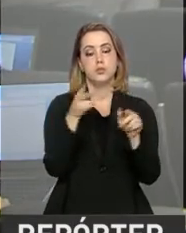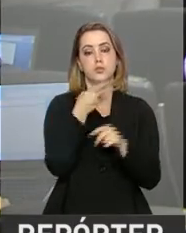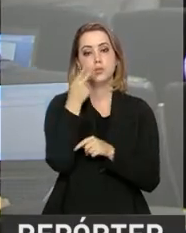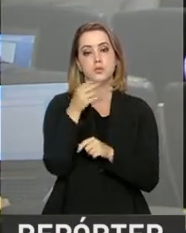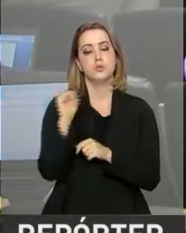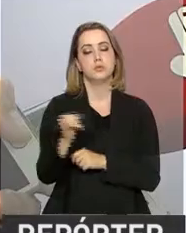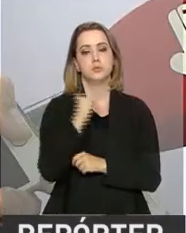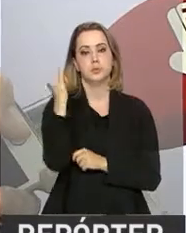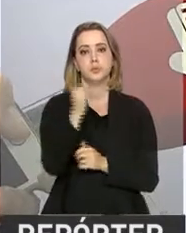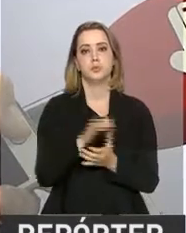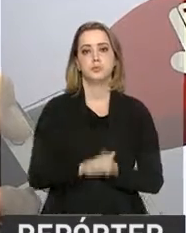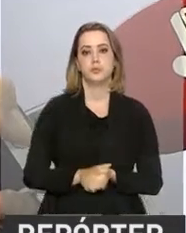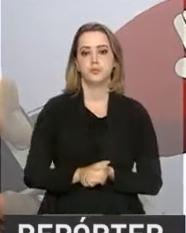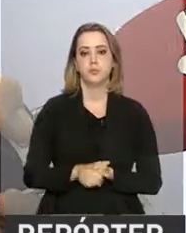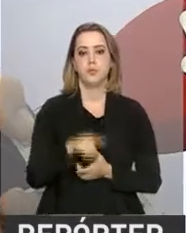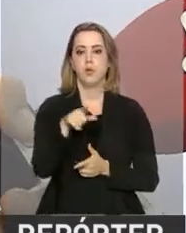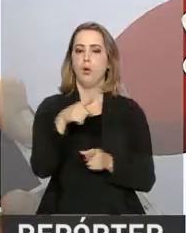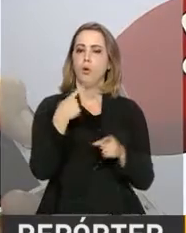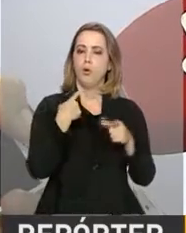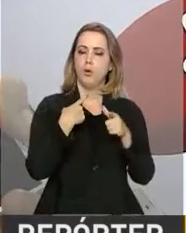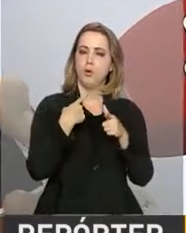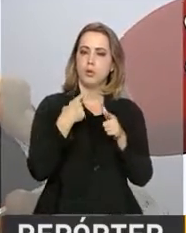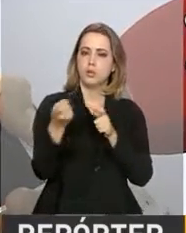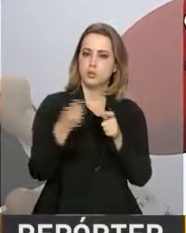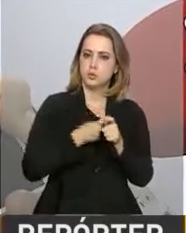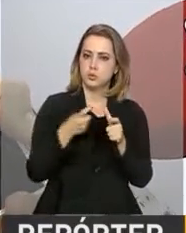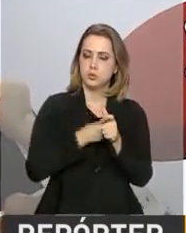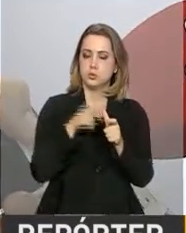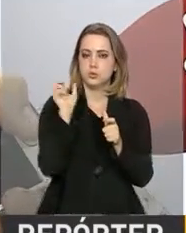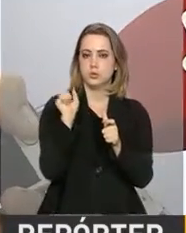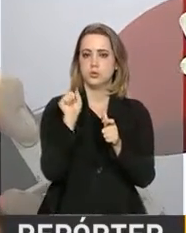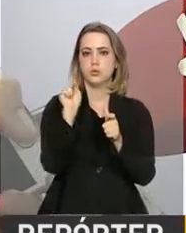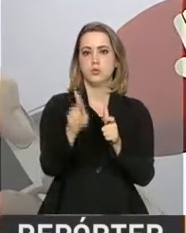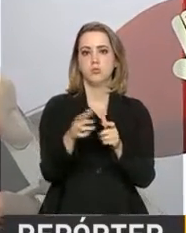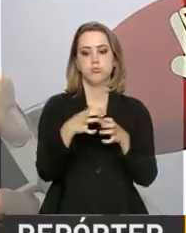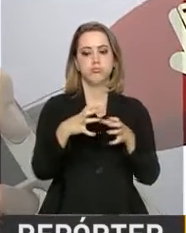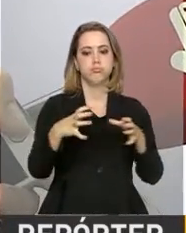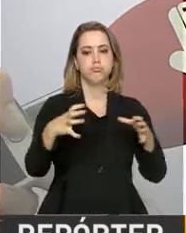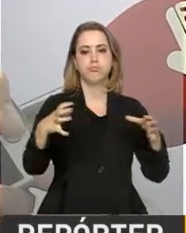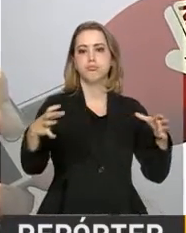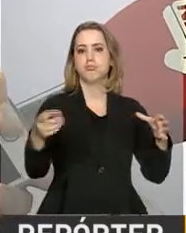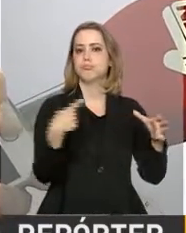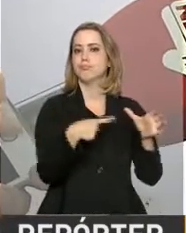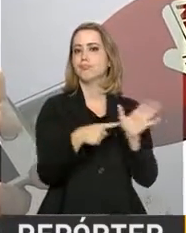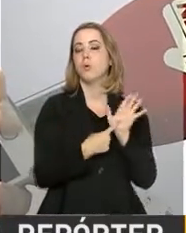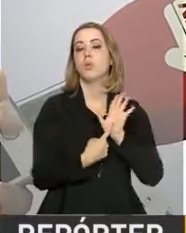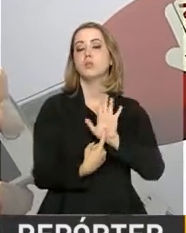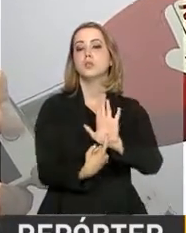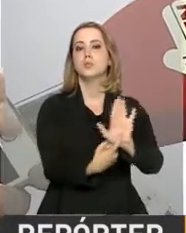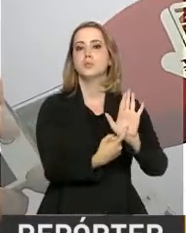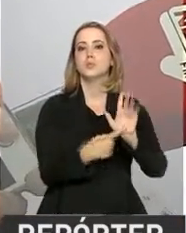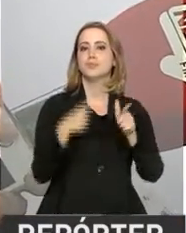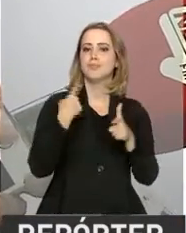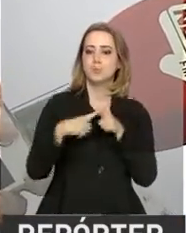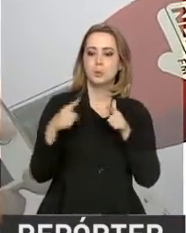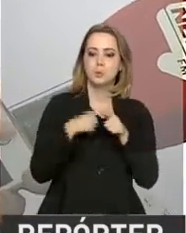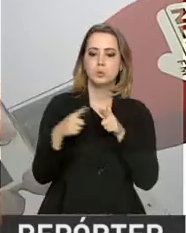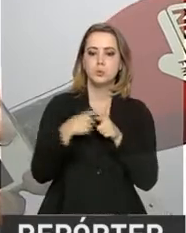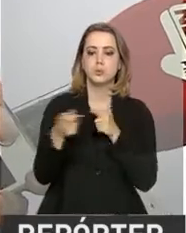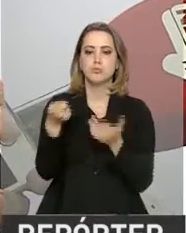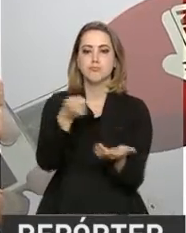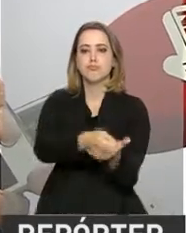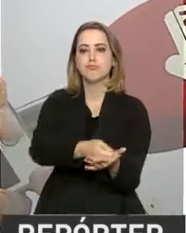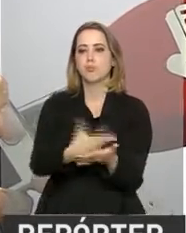futuro do sistema. Que o déficit da Previdência, no tamanho que ele está, ele revela um desequilíbrio contributivo dentro